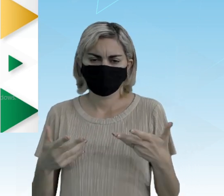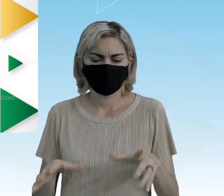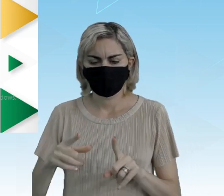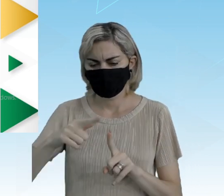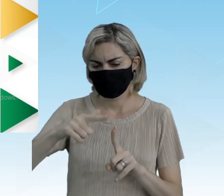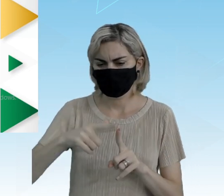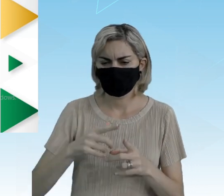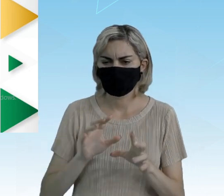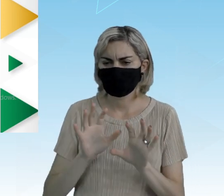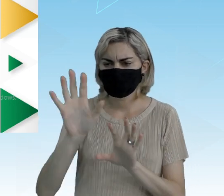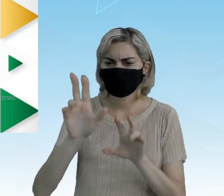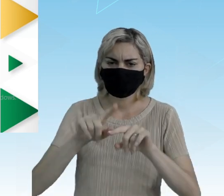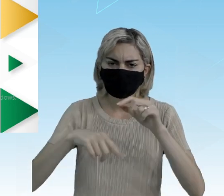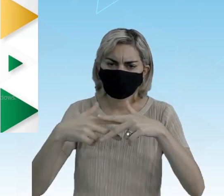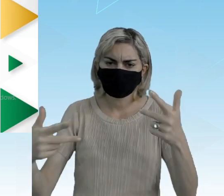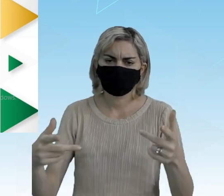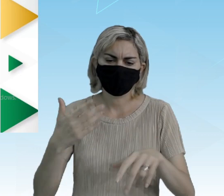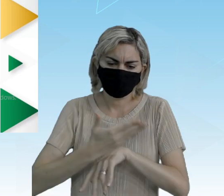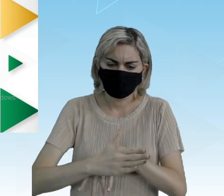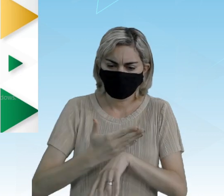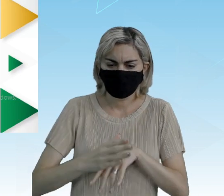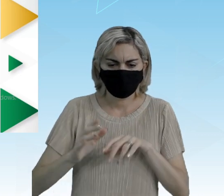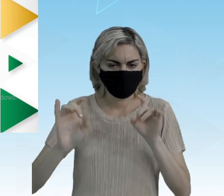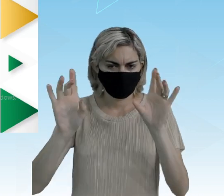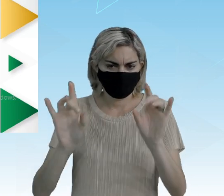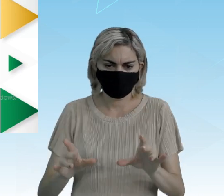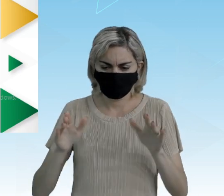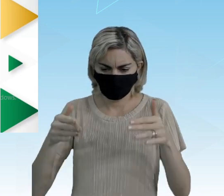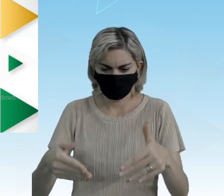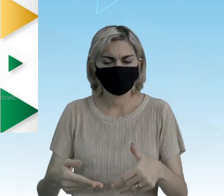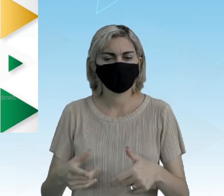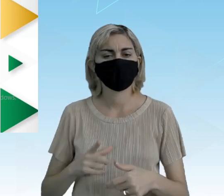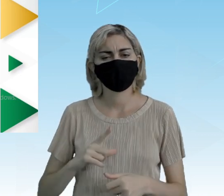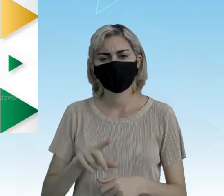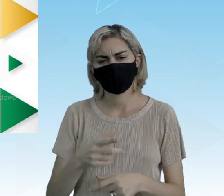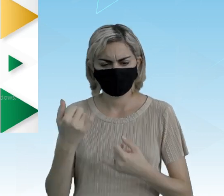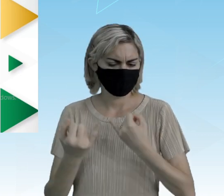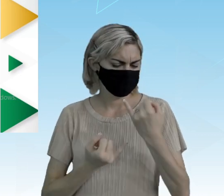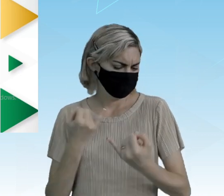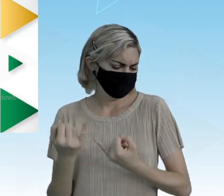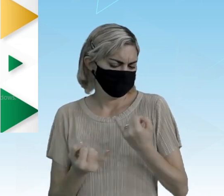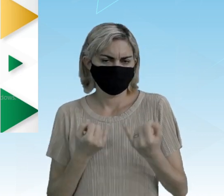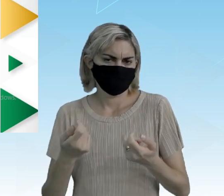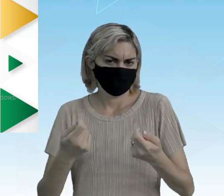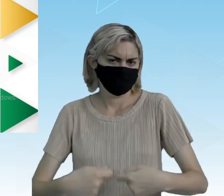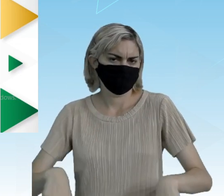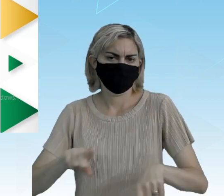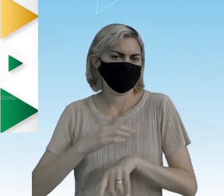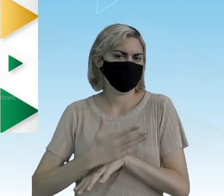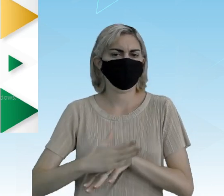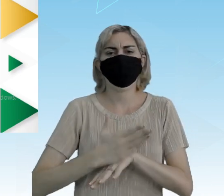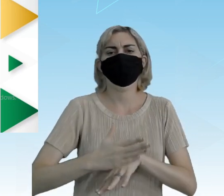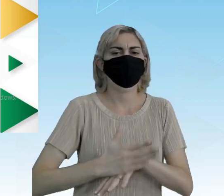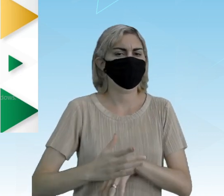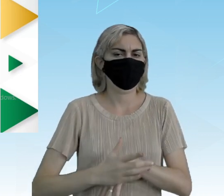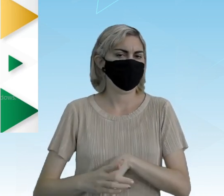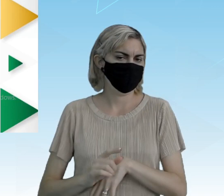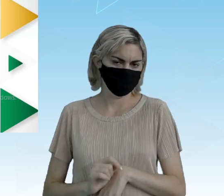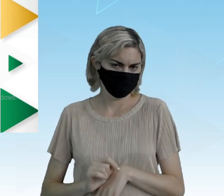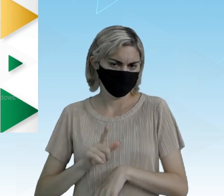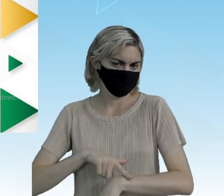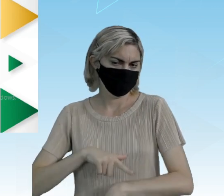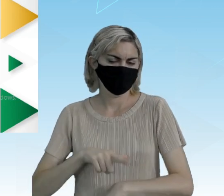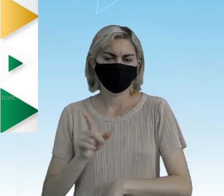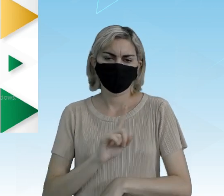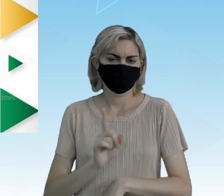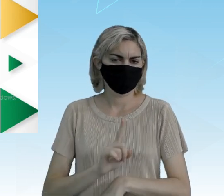de equipamento ou treinamento especial. Ou seja, para brincar, a gente não precisa treinar, a gente não precisa muito tempo,